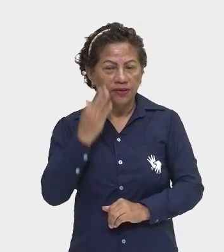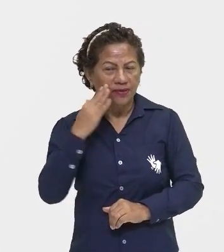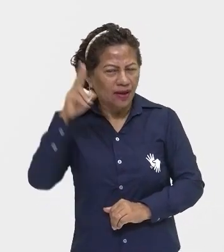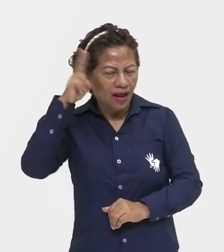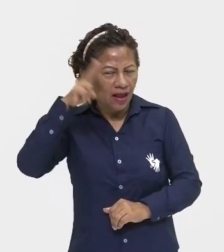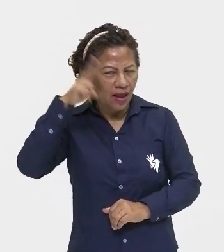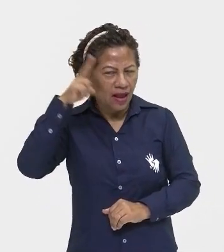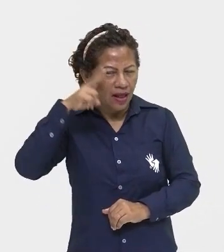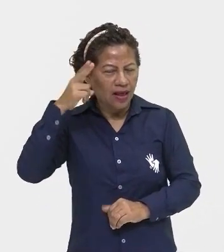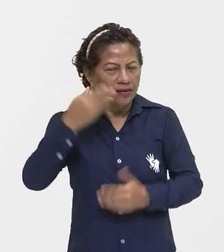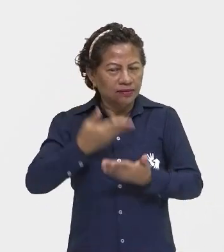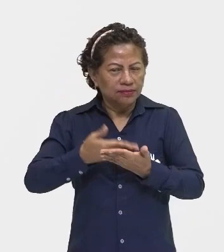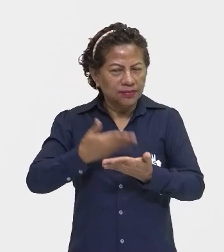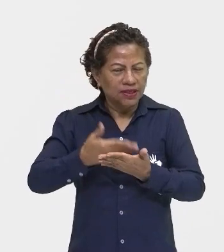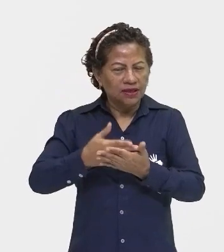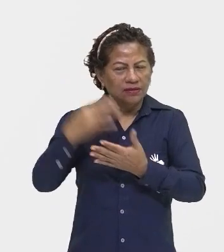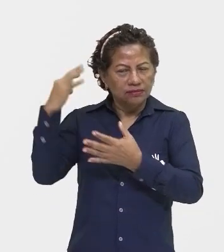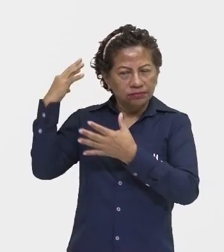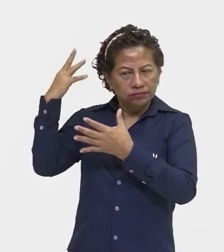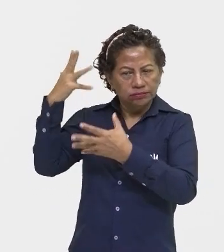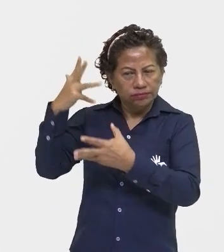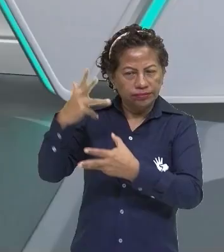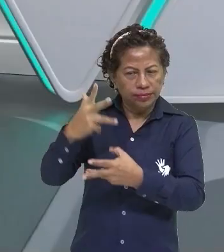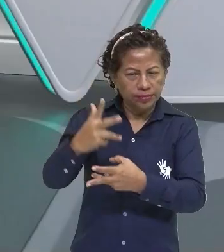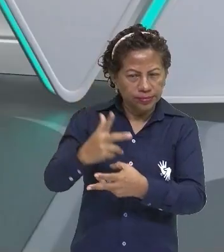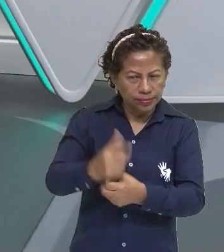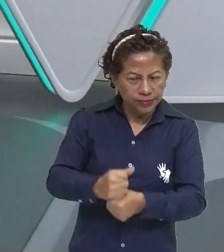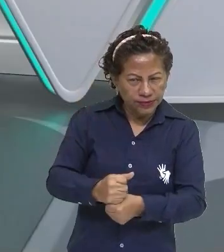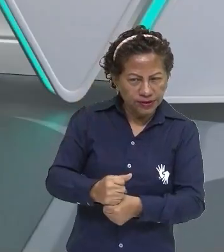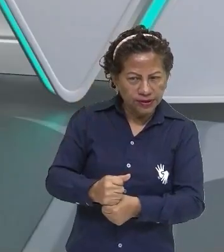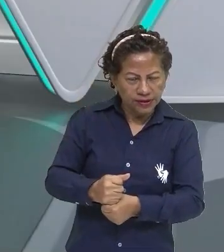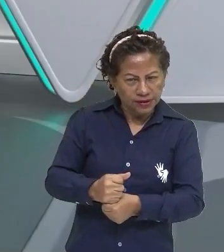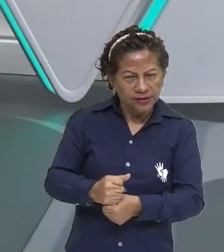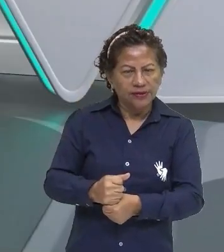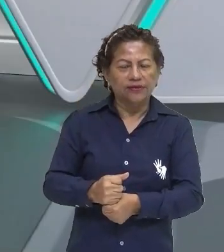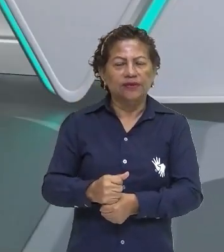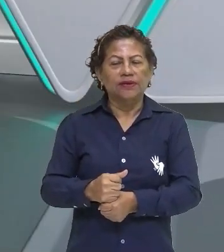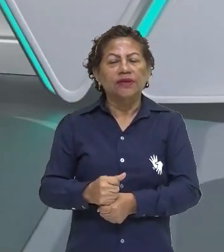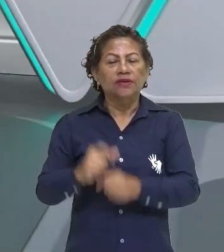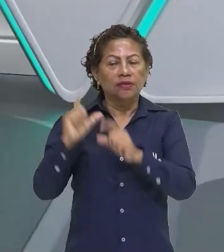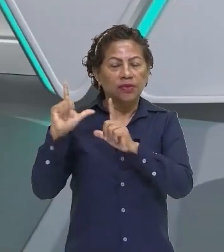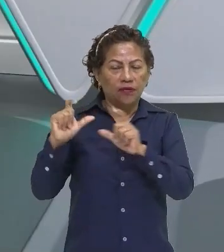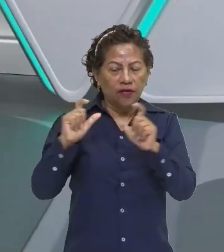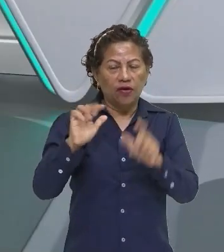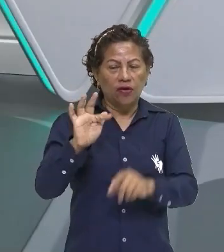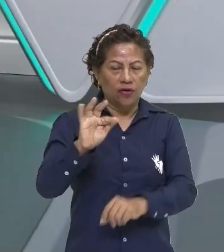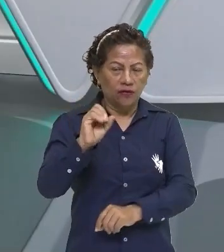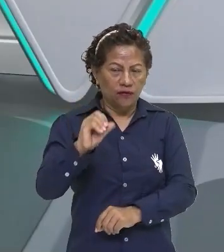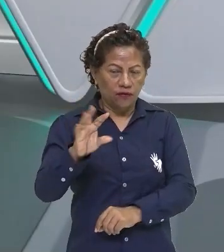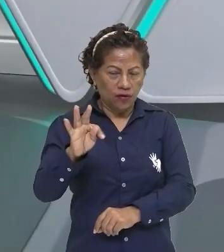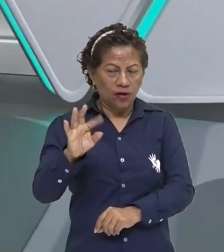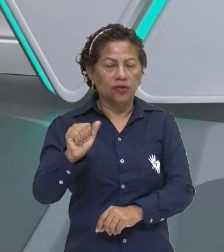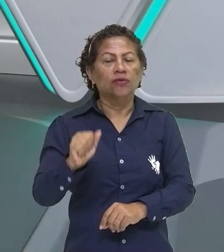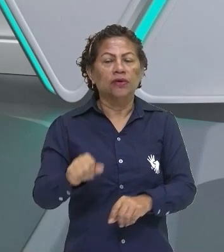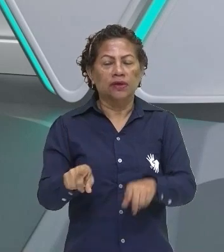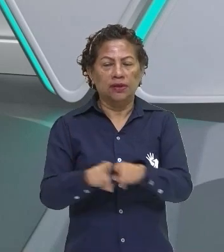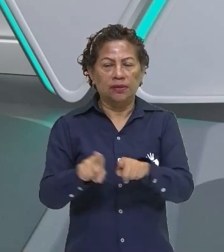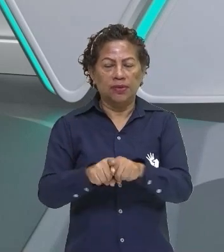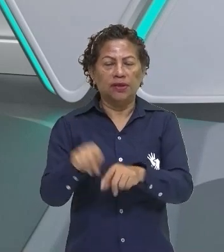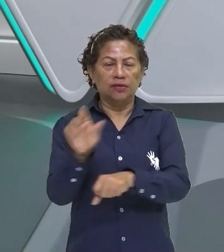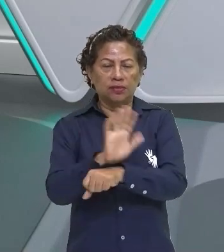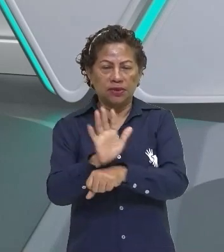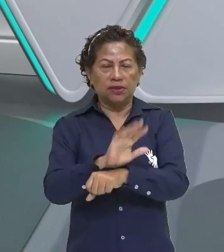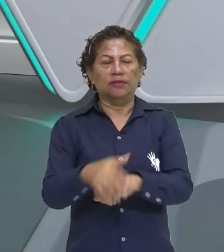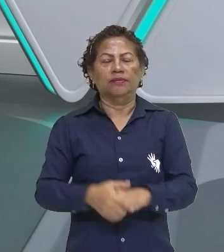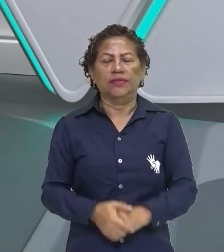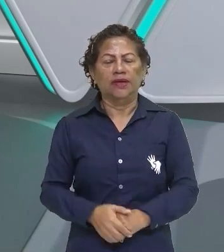lembramos, né, um pouco do que nós vimos na aula sobre fotografia e sobre cinema. E a gente